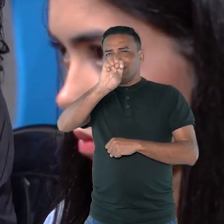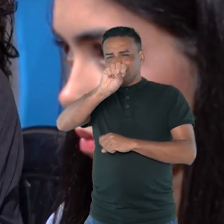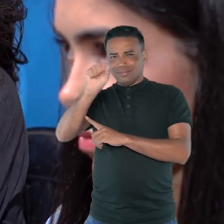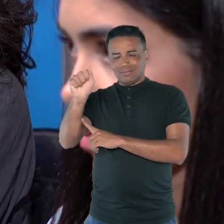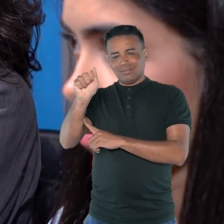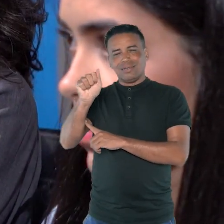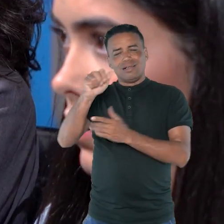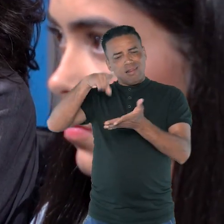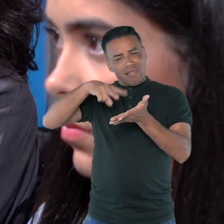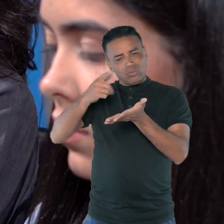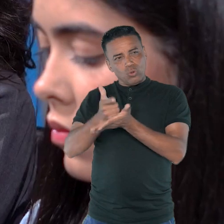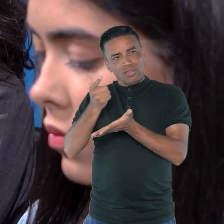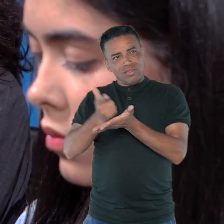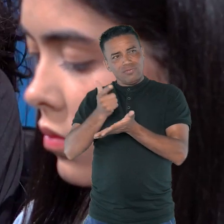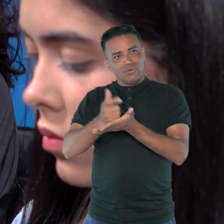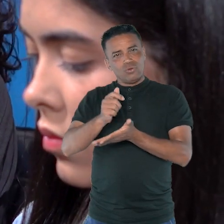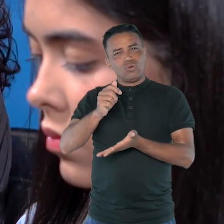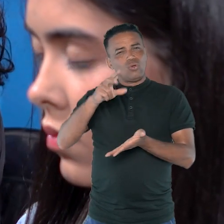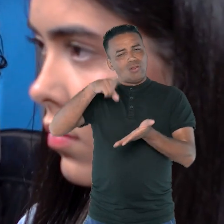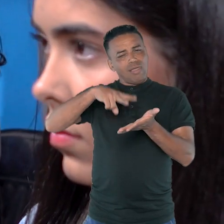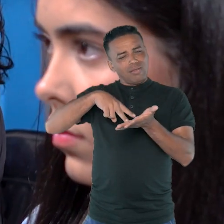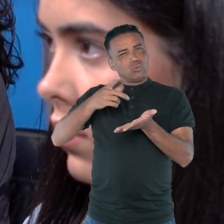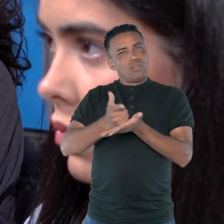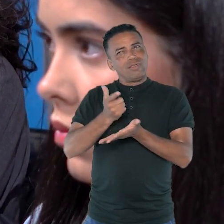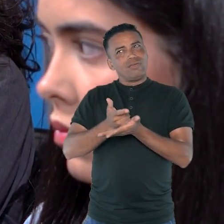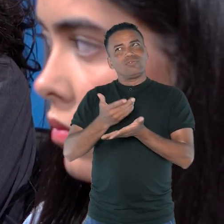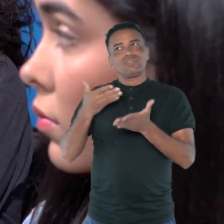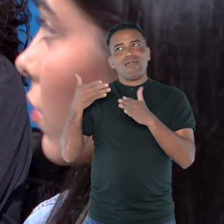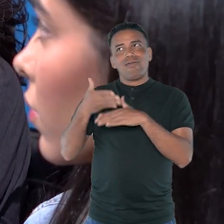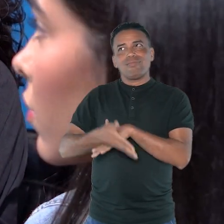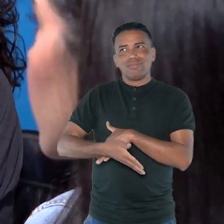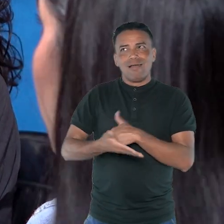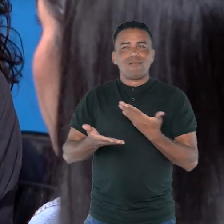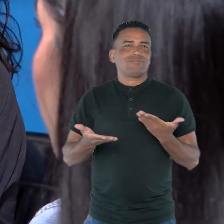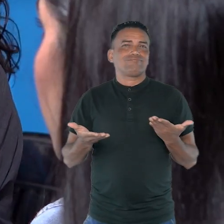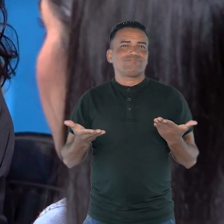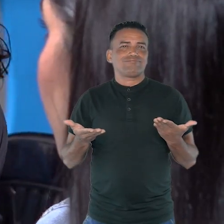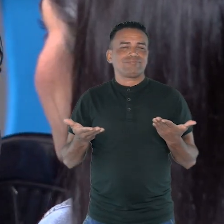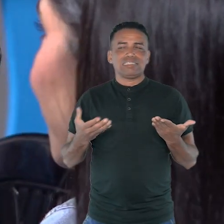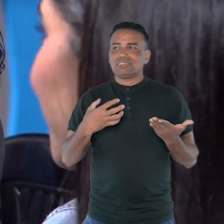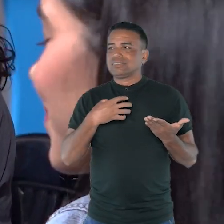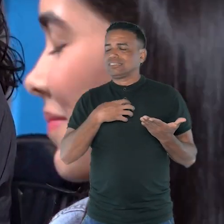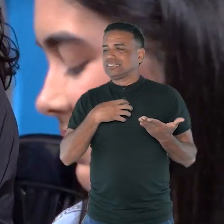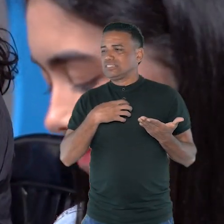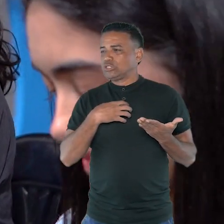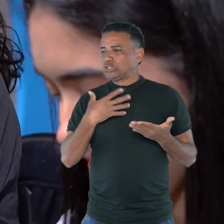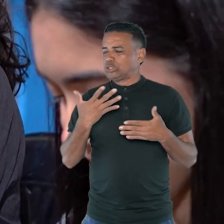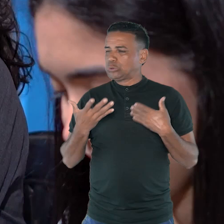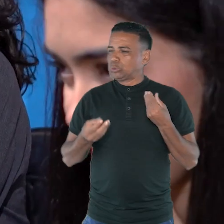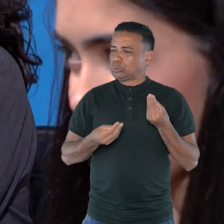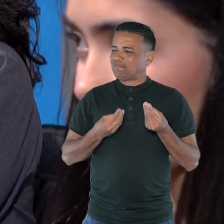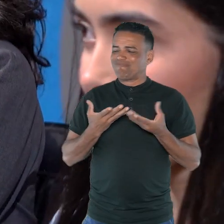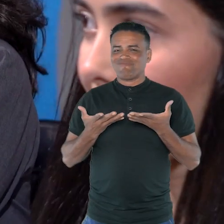diante disso que você falou da sua entrada, né, como se sentindo tão desajustada